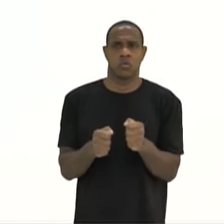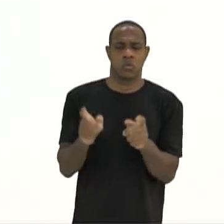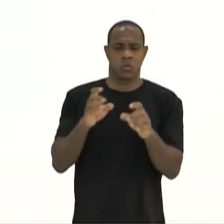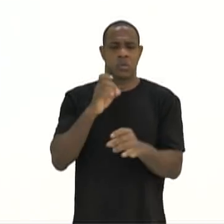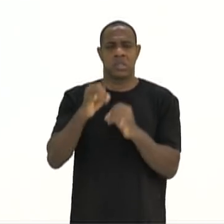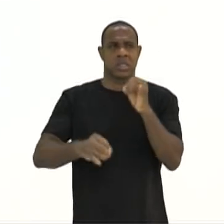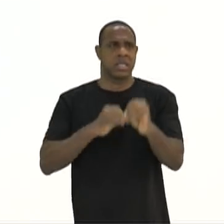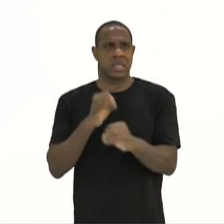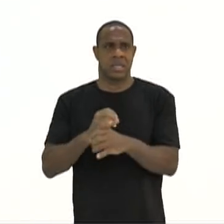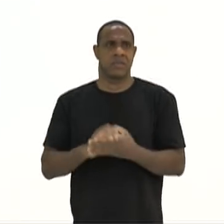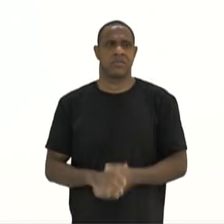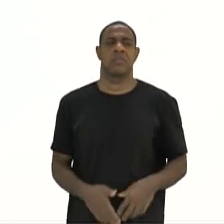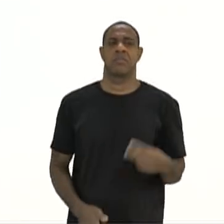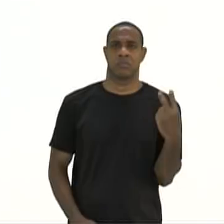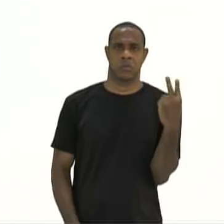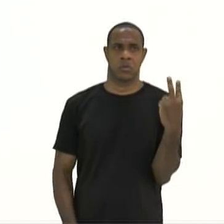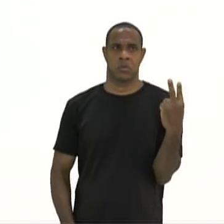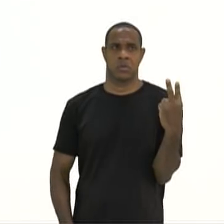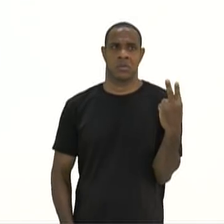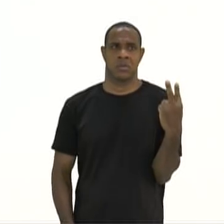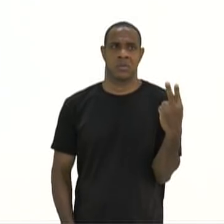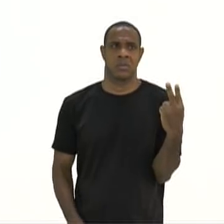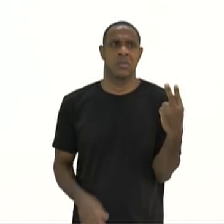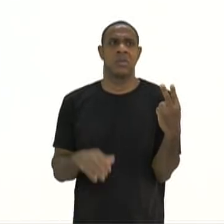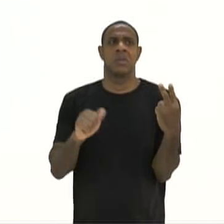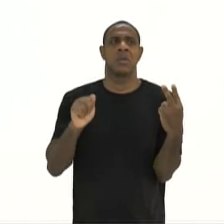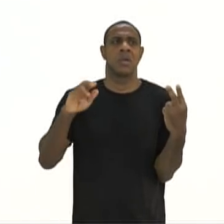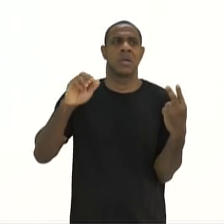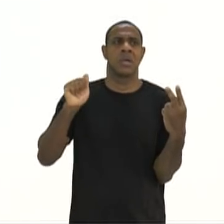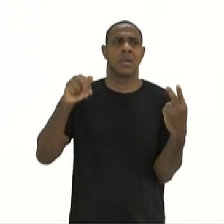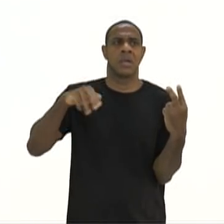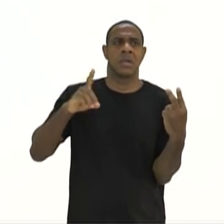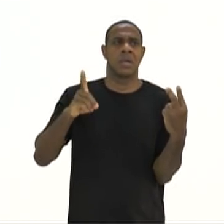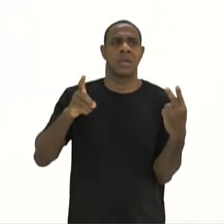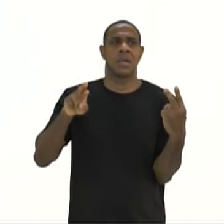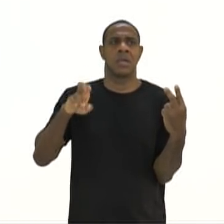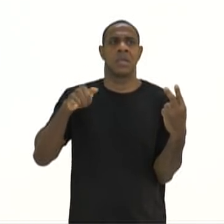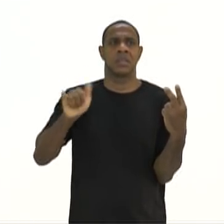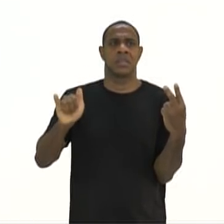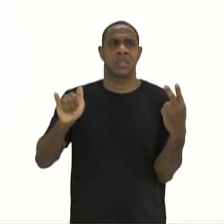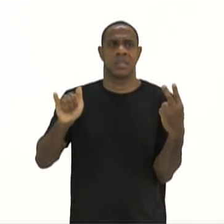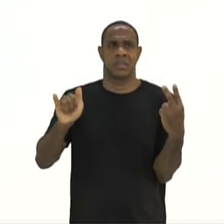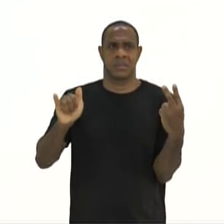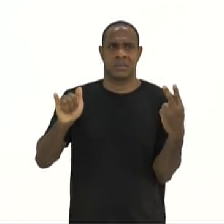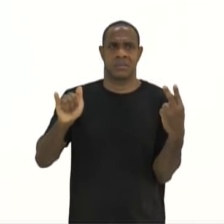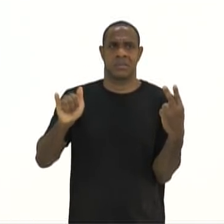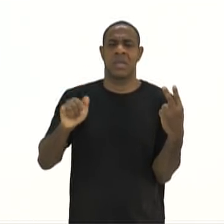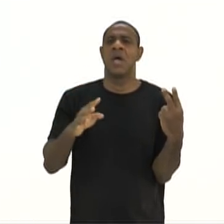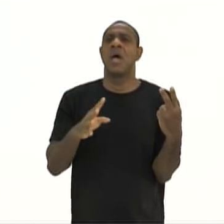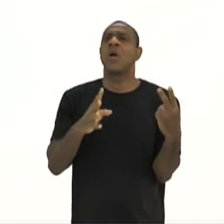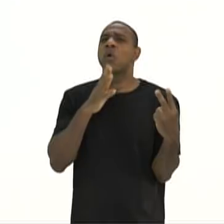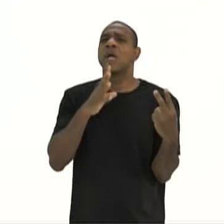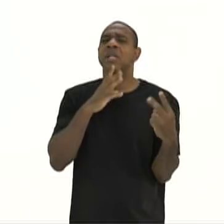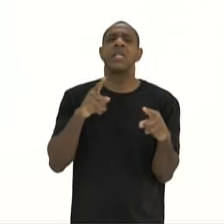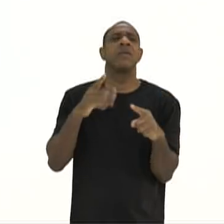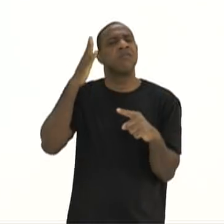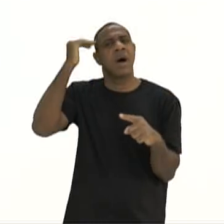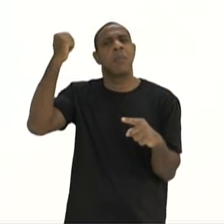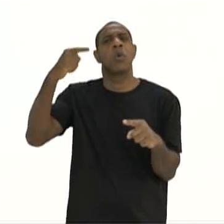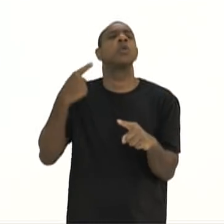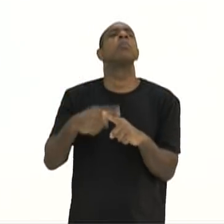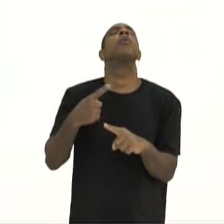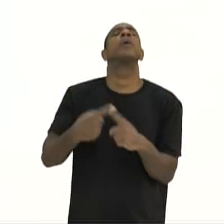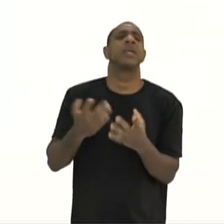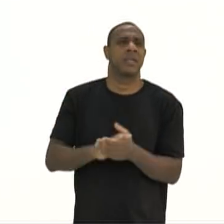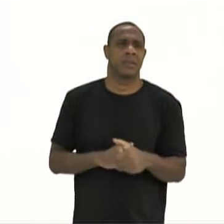2, Andrei Dragunov. Lembra do Andrei Dragunov? Falamos sobre ele. Ele é conhecido por, letra A, pelo seu livro, ele escreveu um